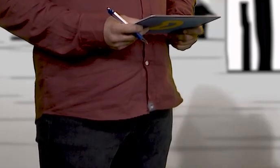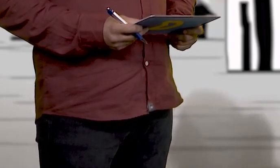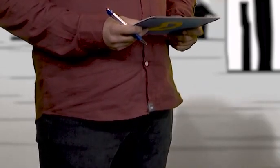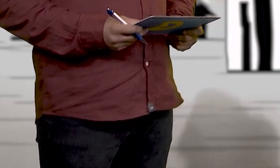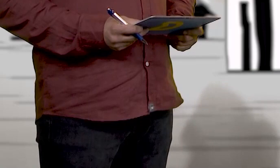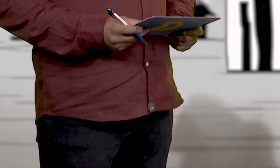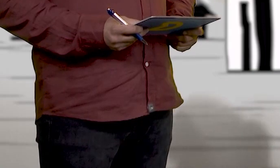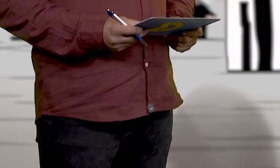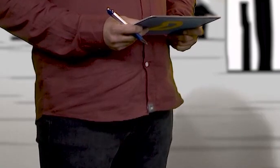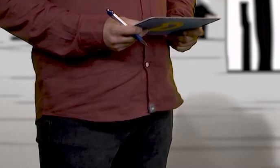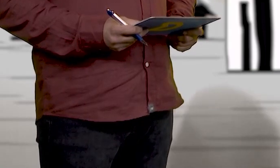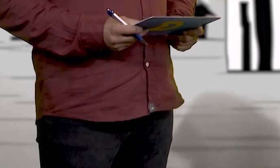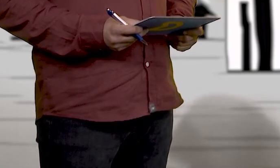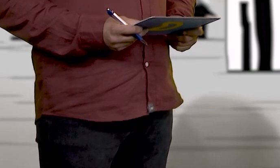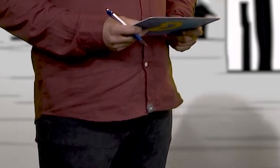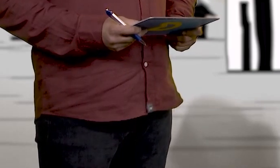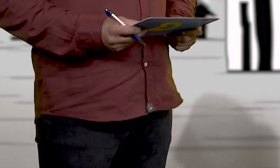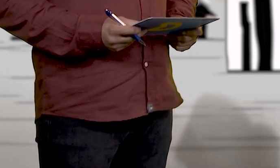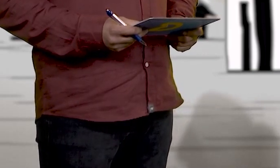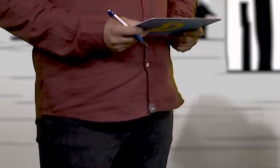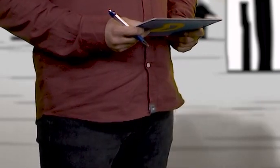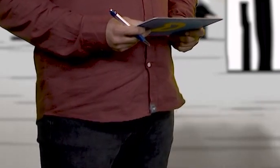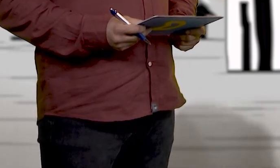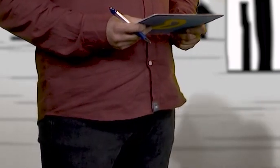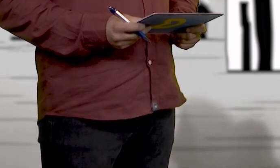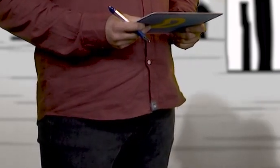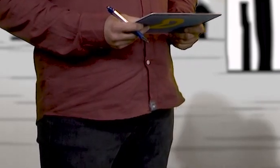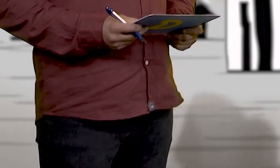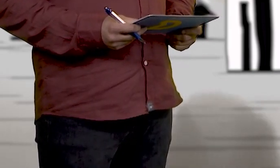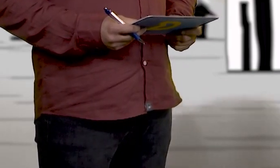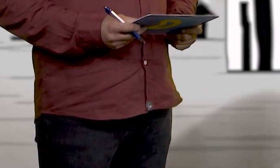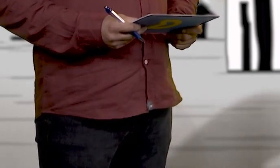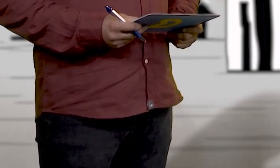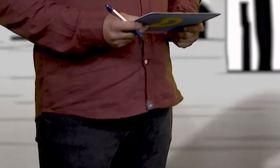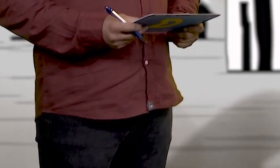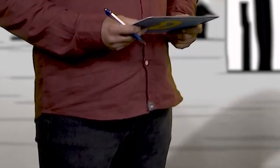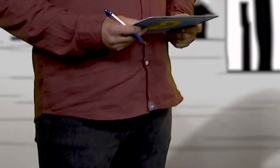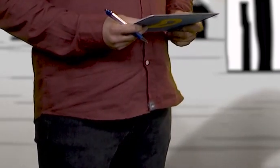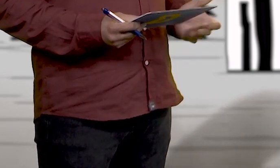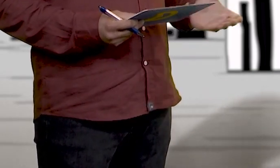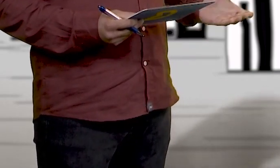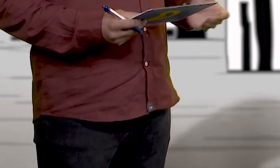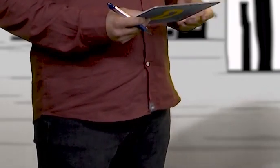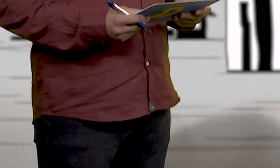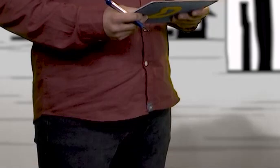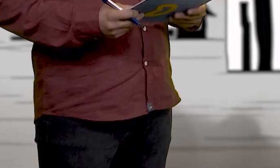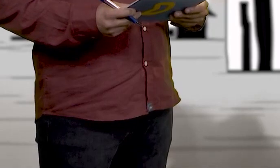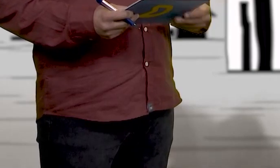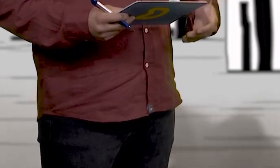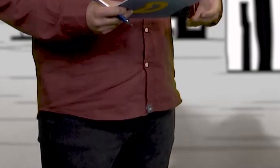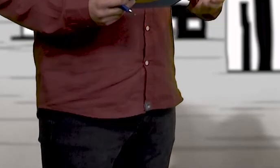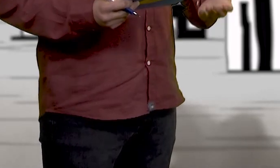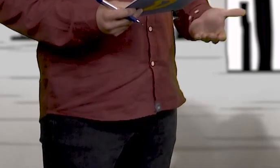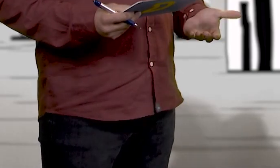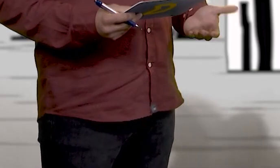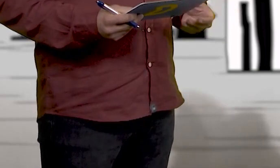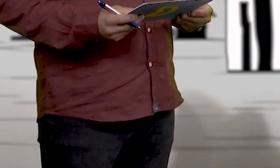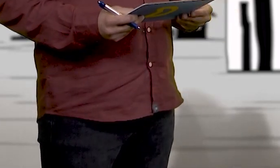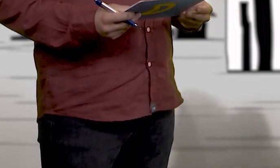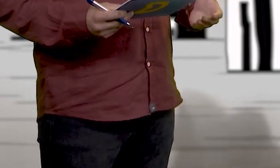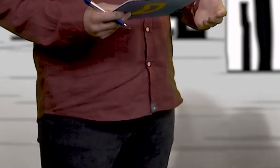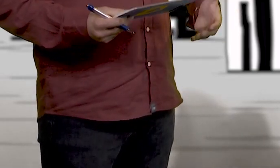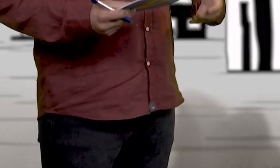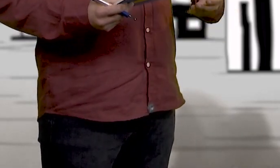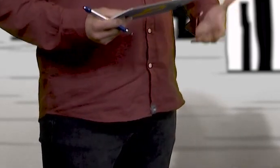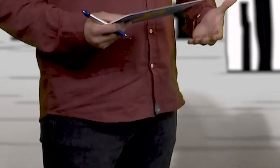chega-se também um pouco assustador, porque existe mesmo realmente essa pressão em cima da gente. Ô, Reni, a Jéssica estava falando que existe uma construção do